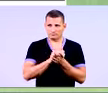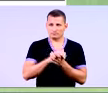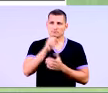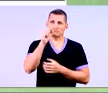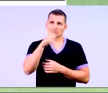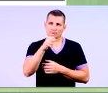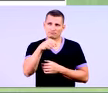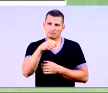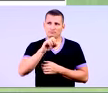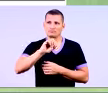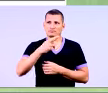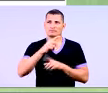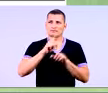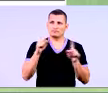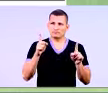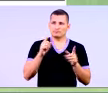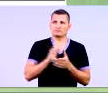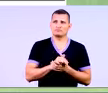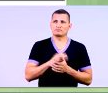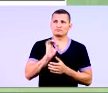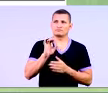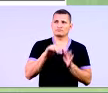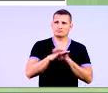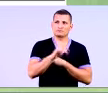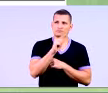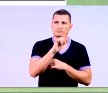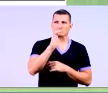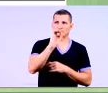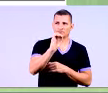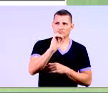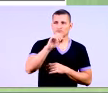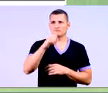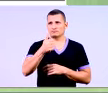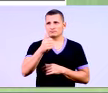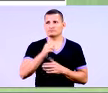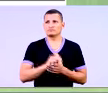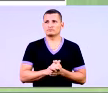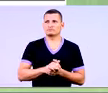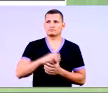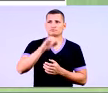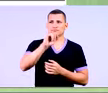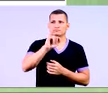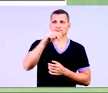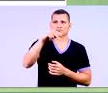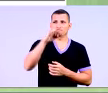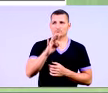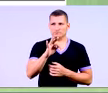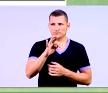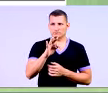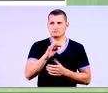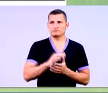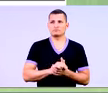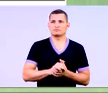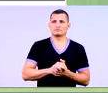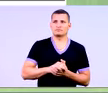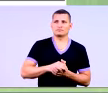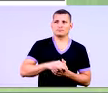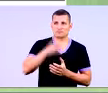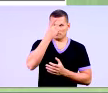tal vai armazenar aqui 01 int do tipo população